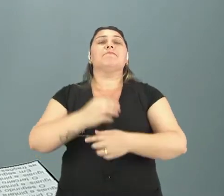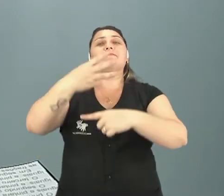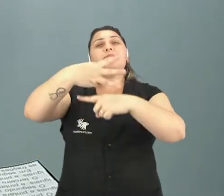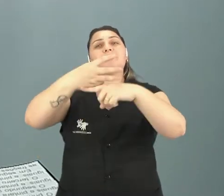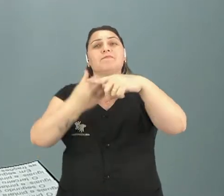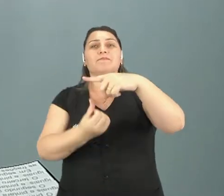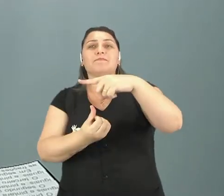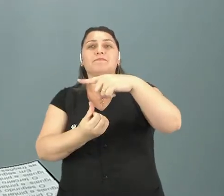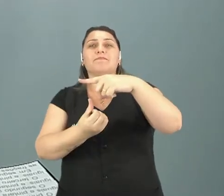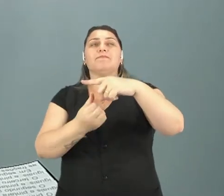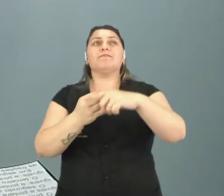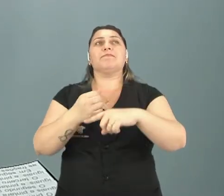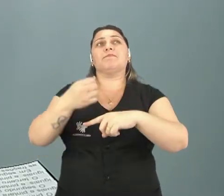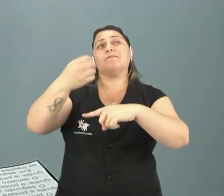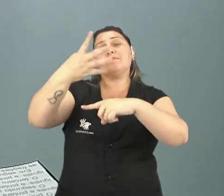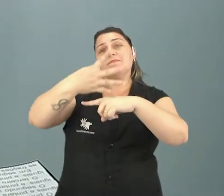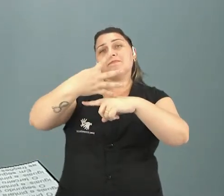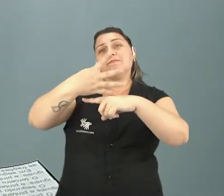3/6, tá?